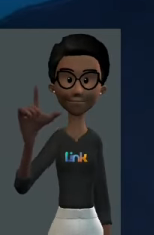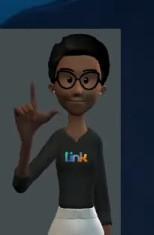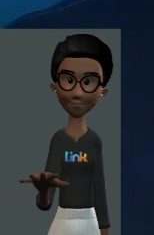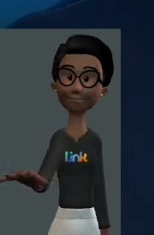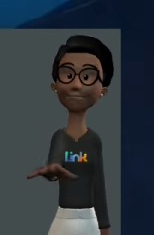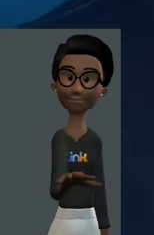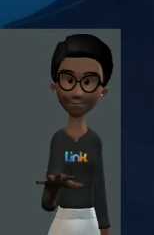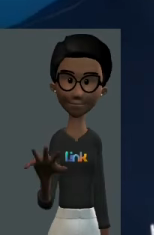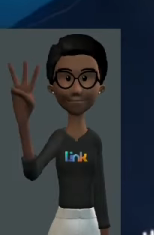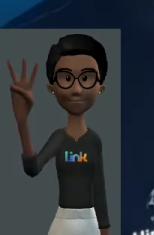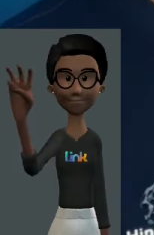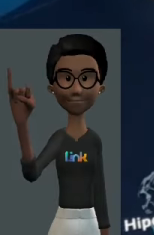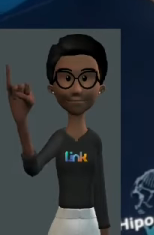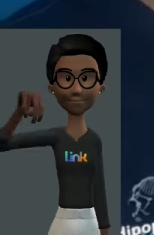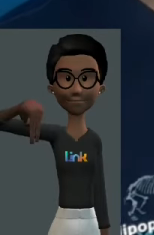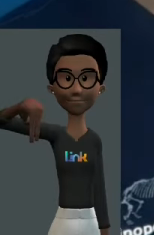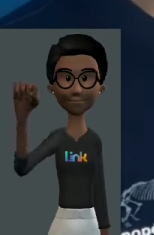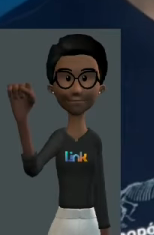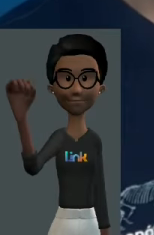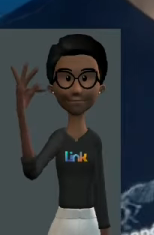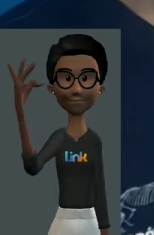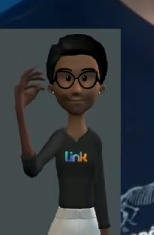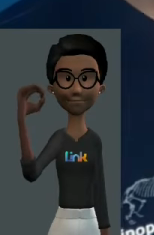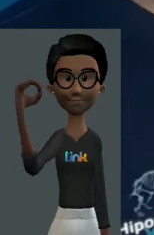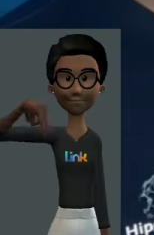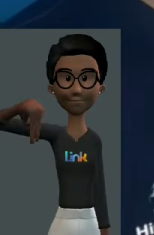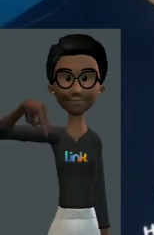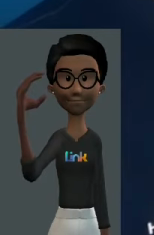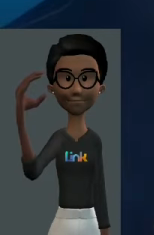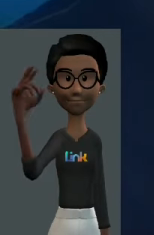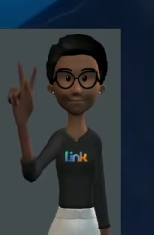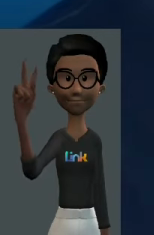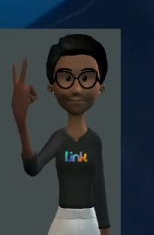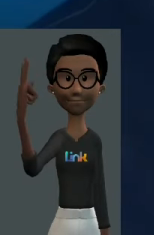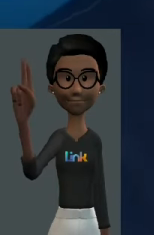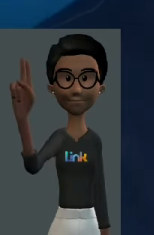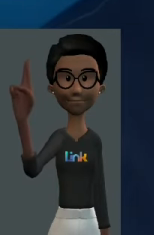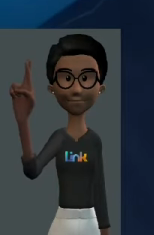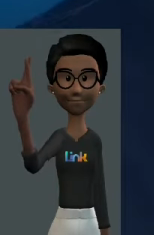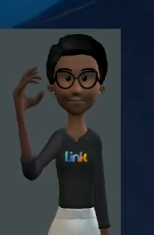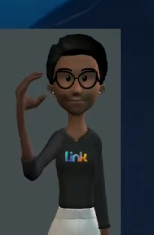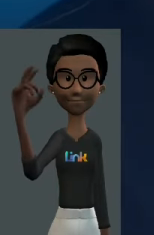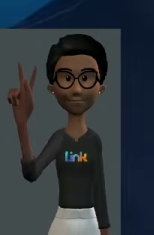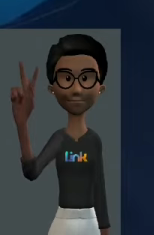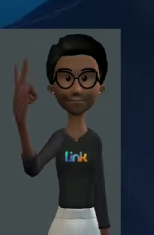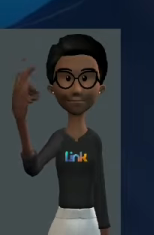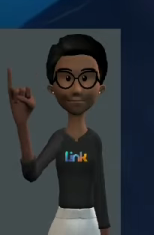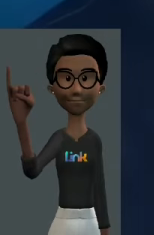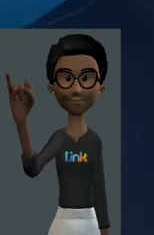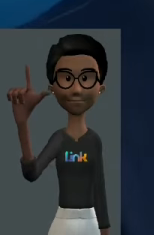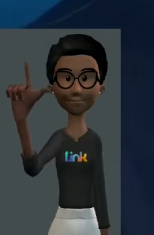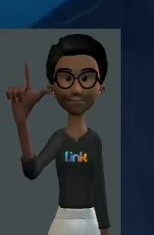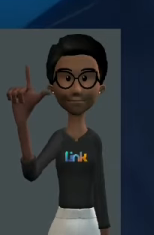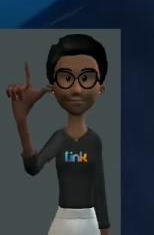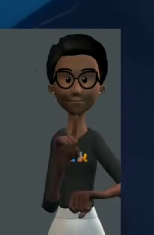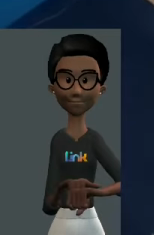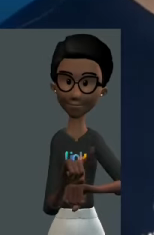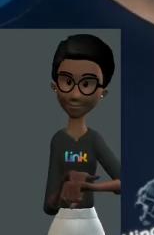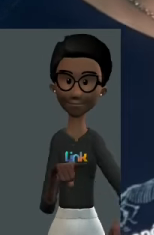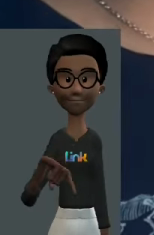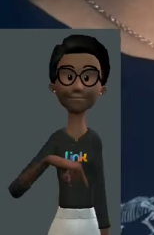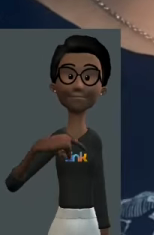pessoa ficaria para trás, teria menos direitos, embora ela seja uma pessoa genial, porém em outra